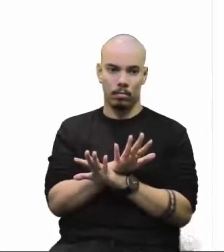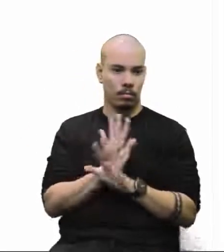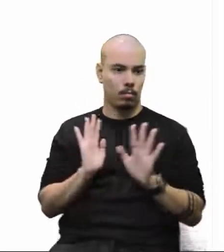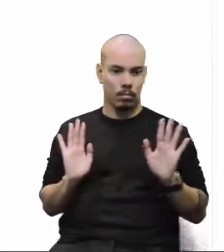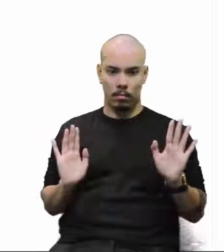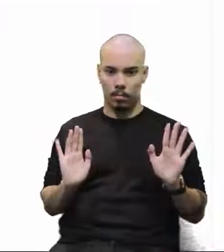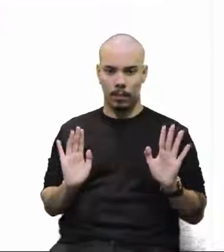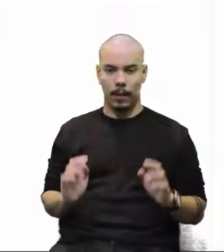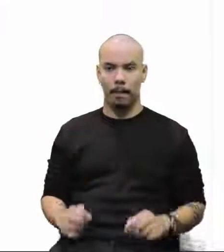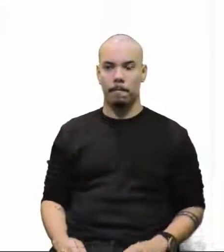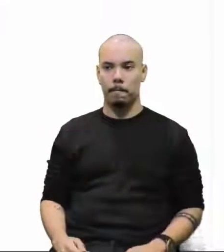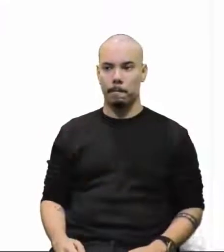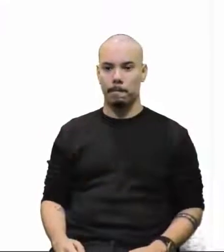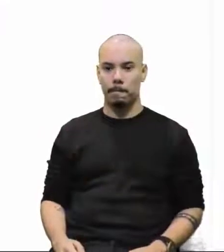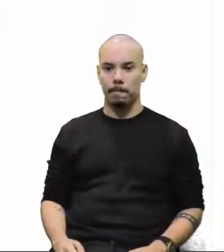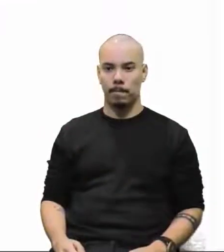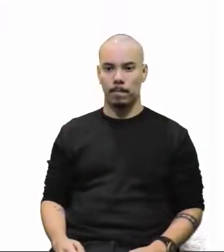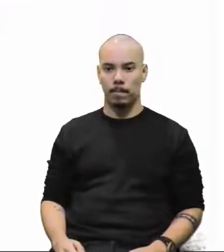Então, aqui, né?